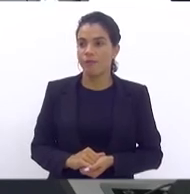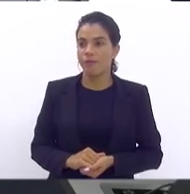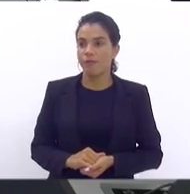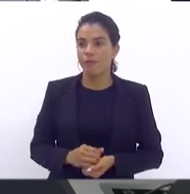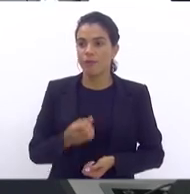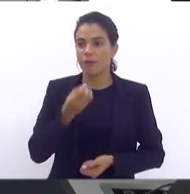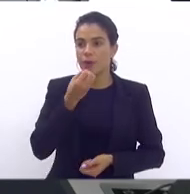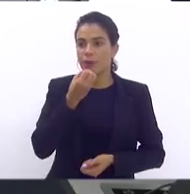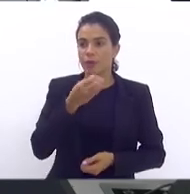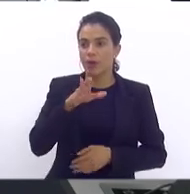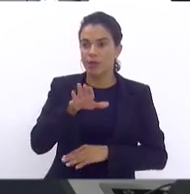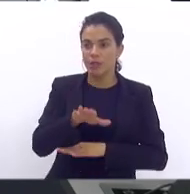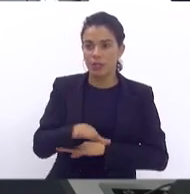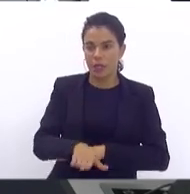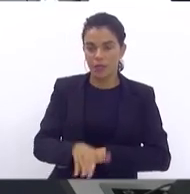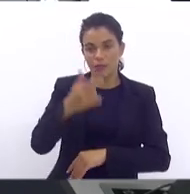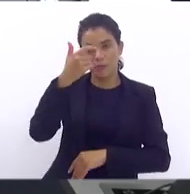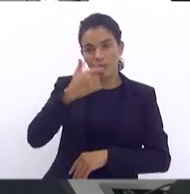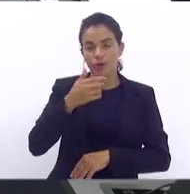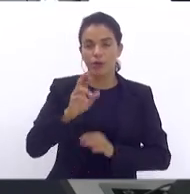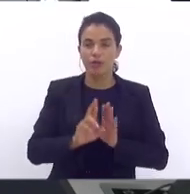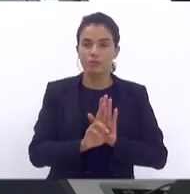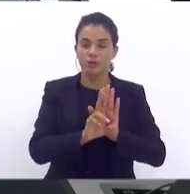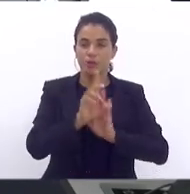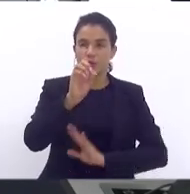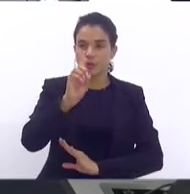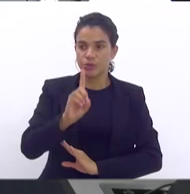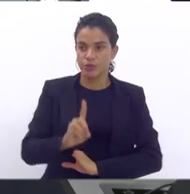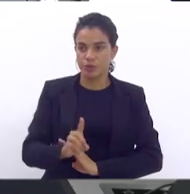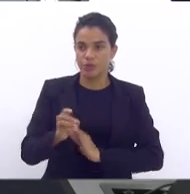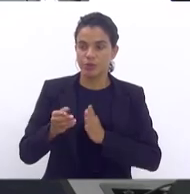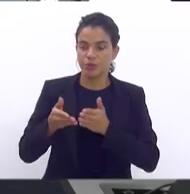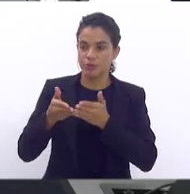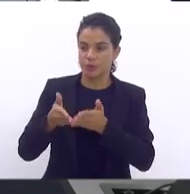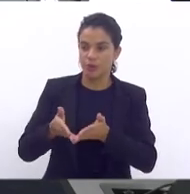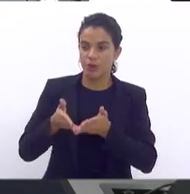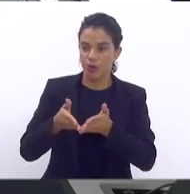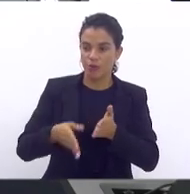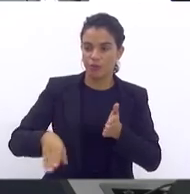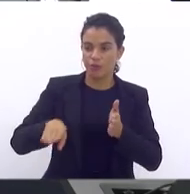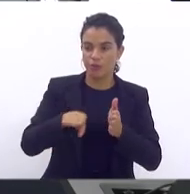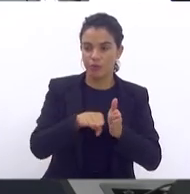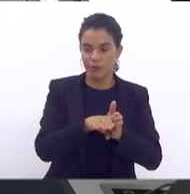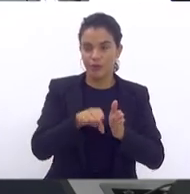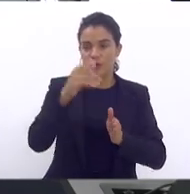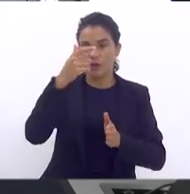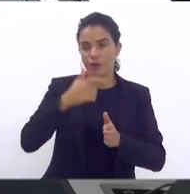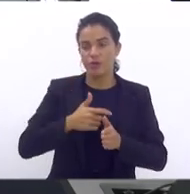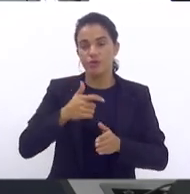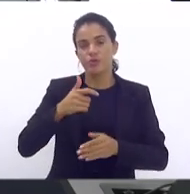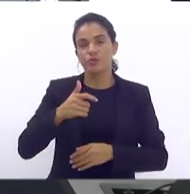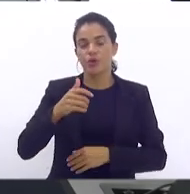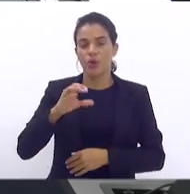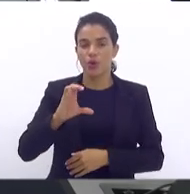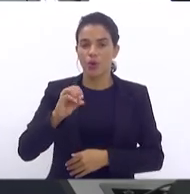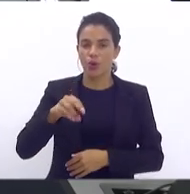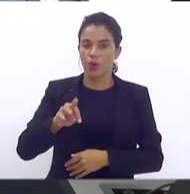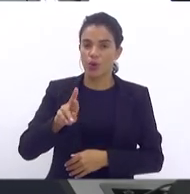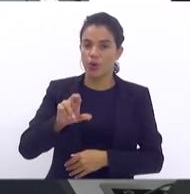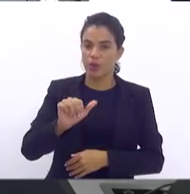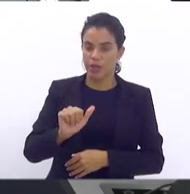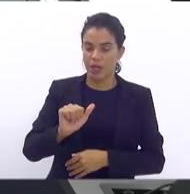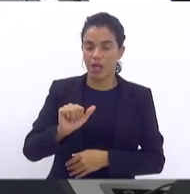Boa tarde. Eu estou representando aqui o diretor de Portos e Costas, vice-almirante Salgueirinho. Eu sou contra-almirante da